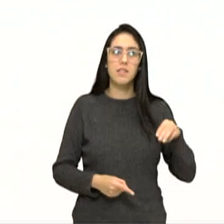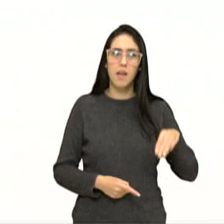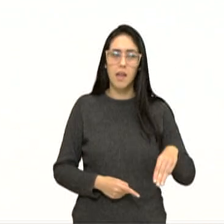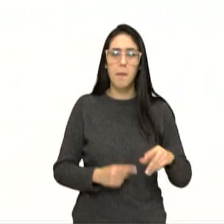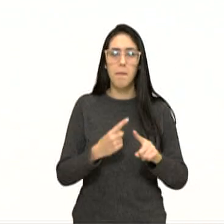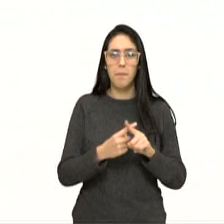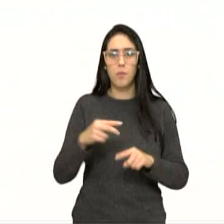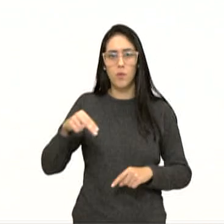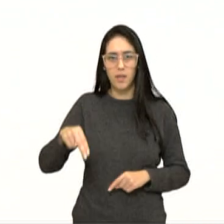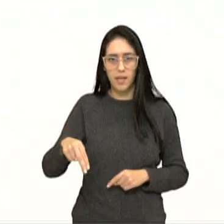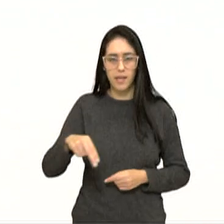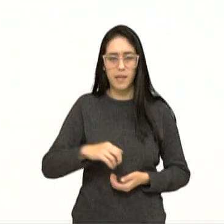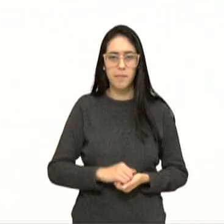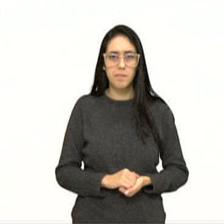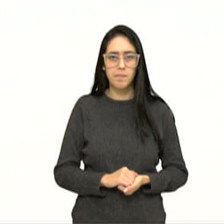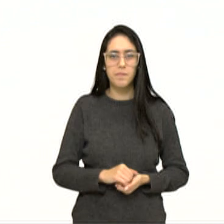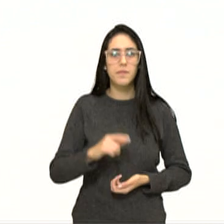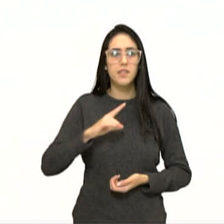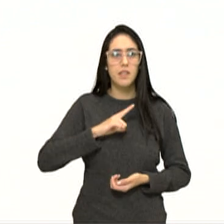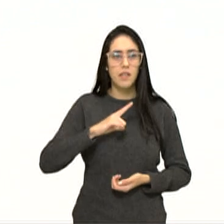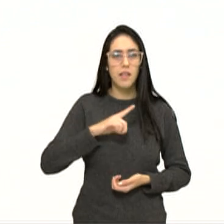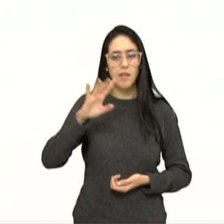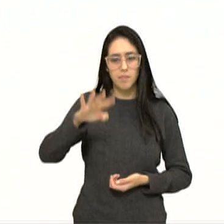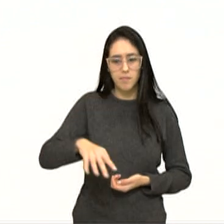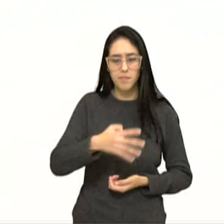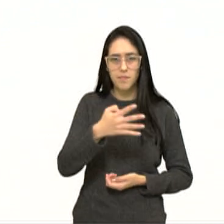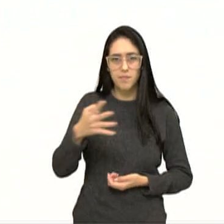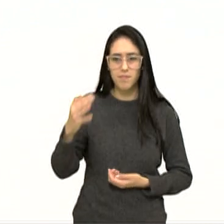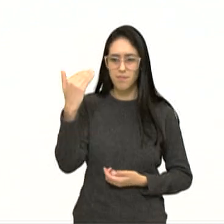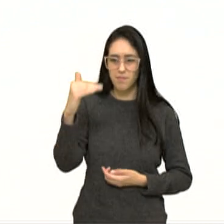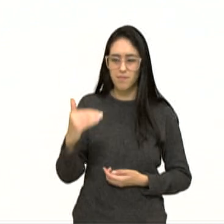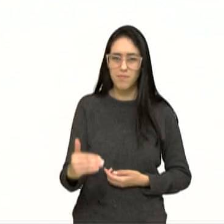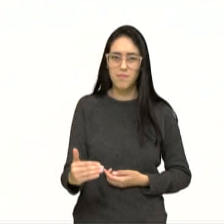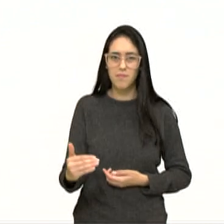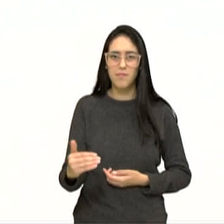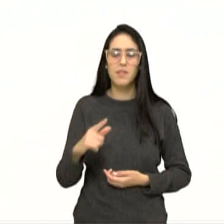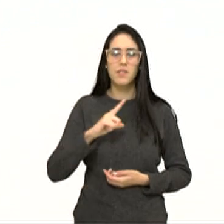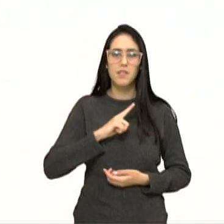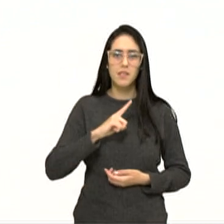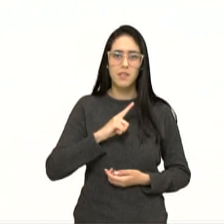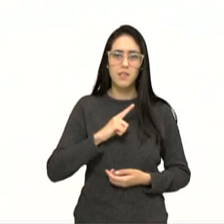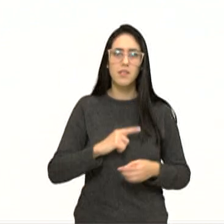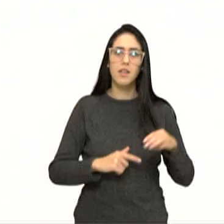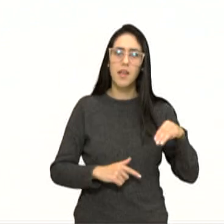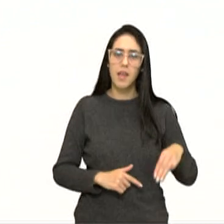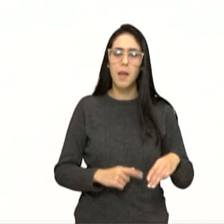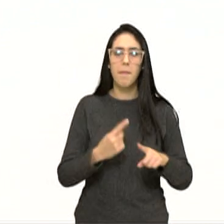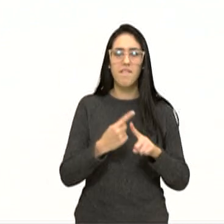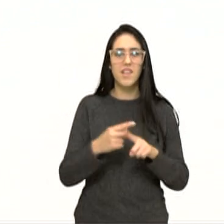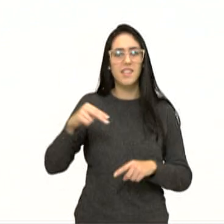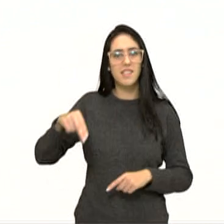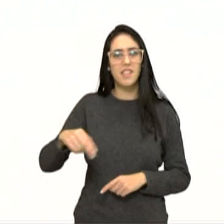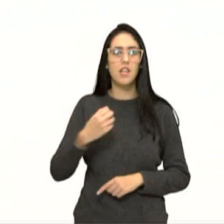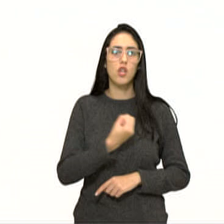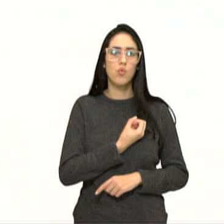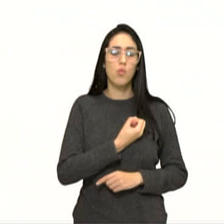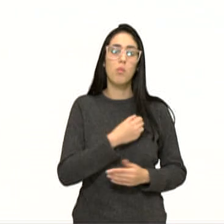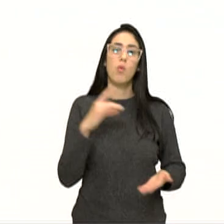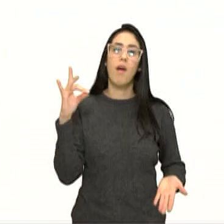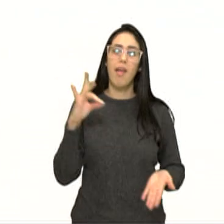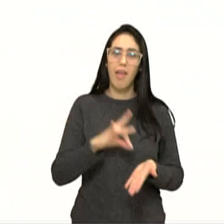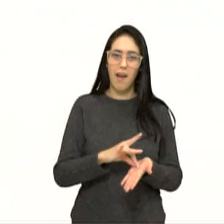N, uma tabela formada por M vezes N, números